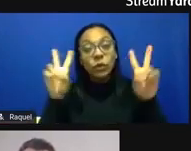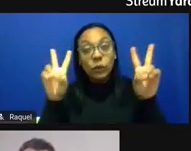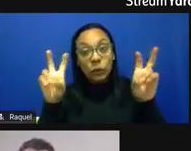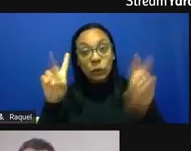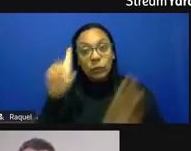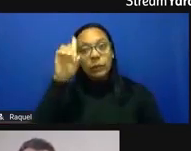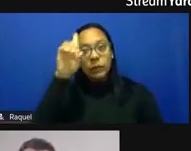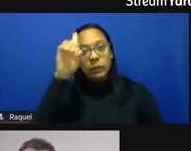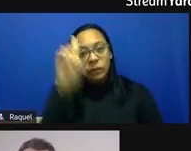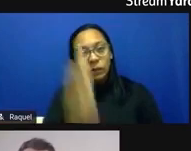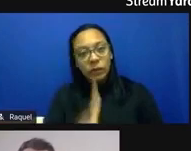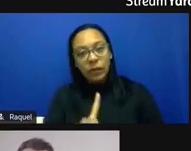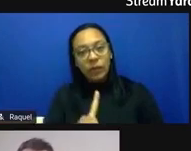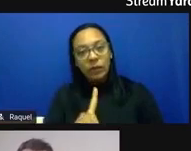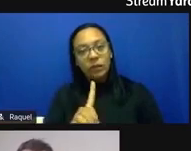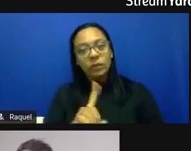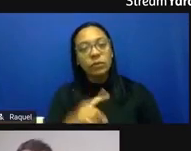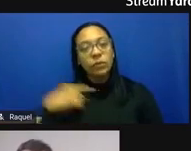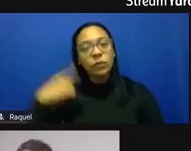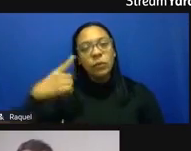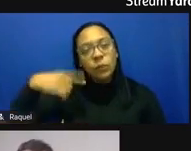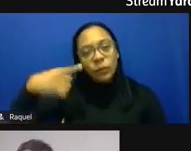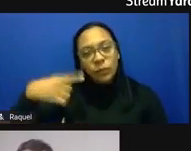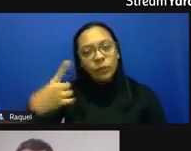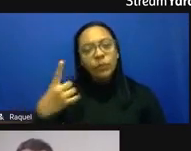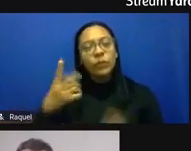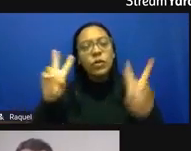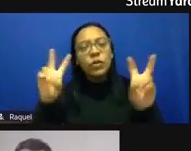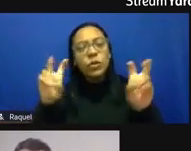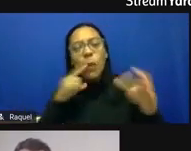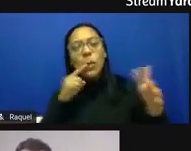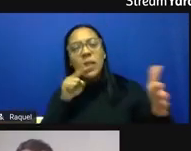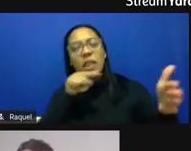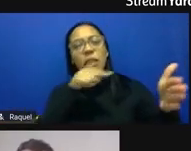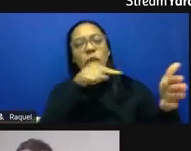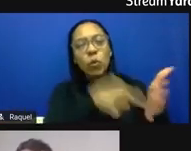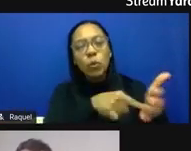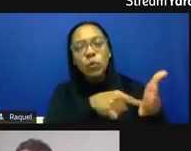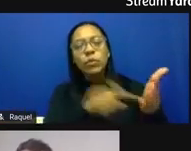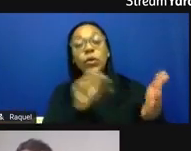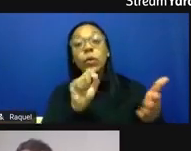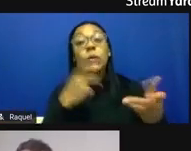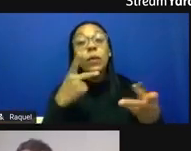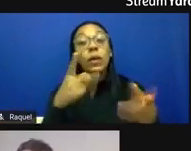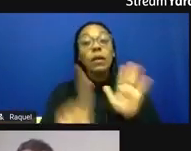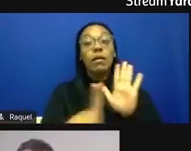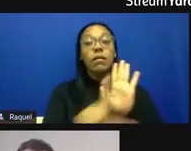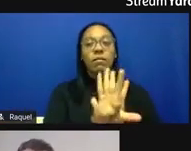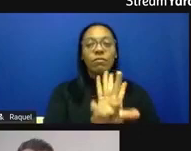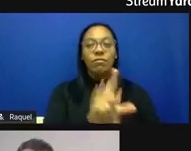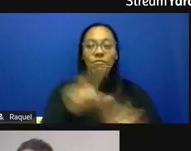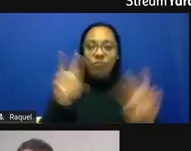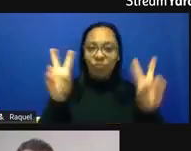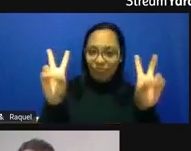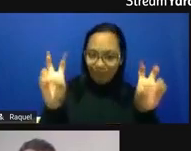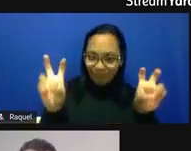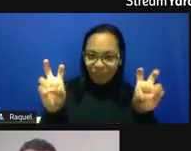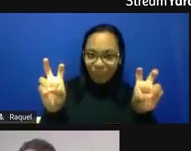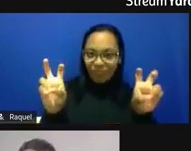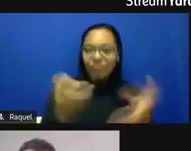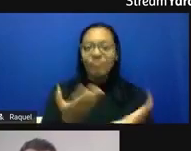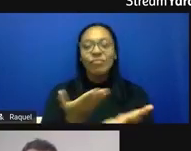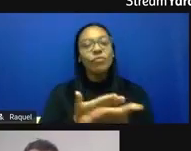direito, enfim, com relação a denúncias, o que que a lei fala sobre esse assunto. Então, para